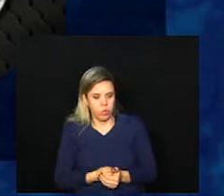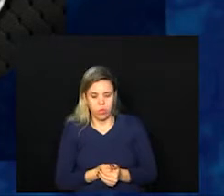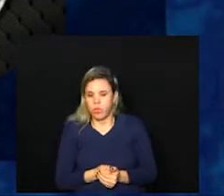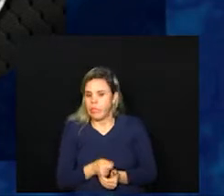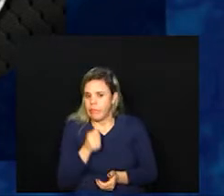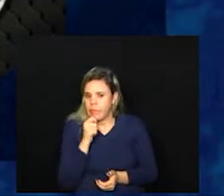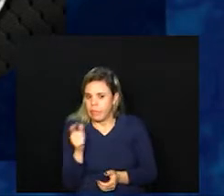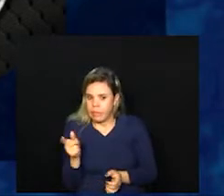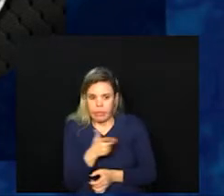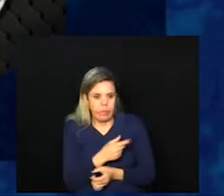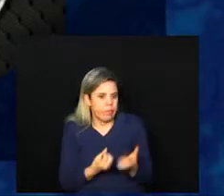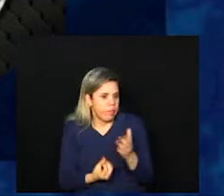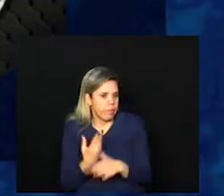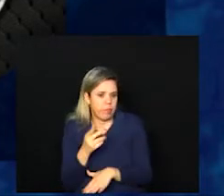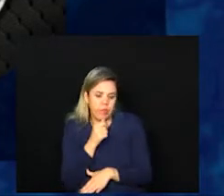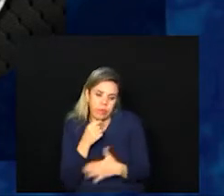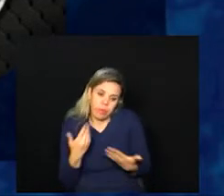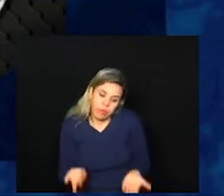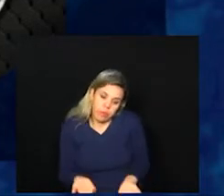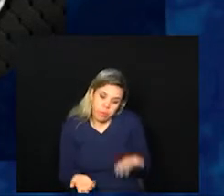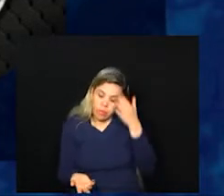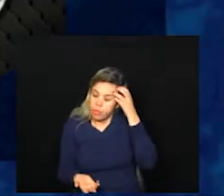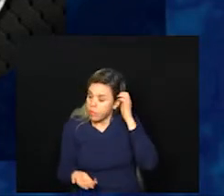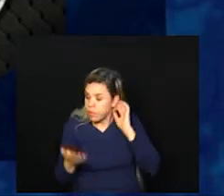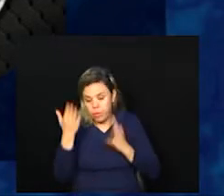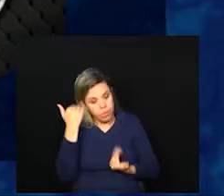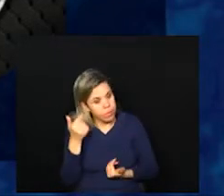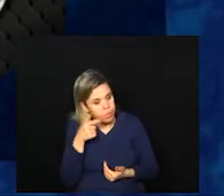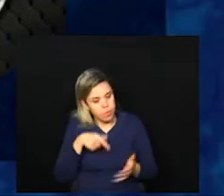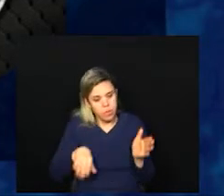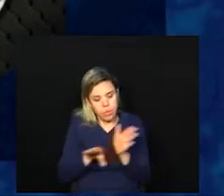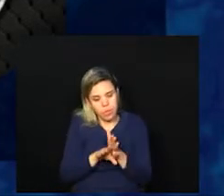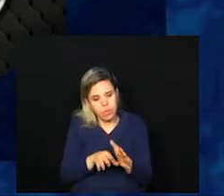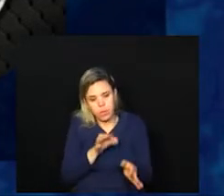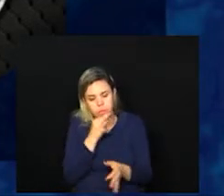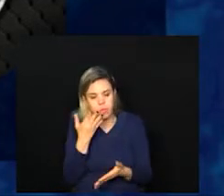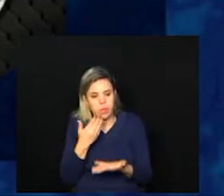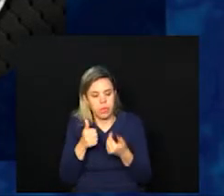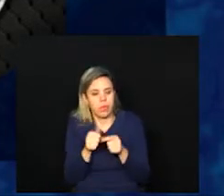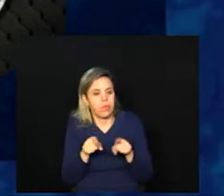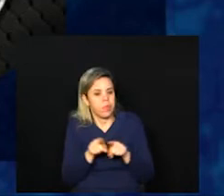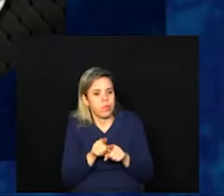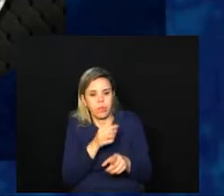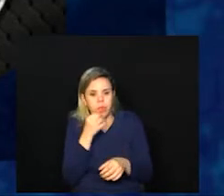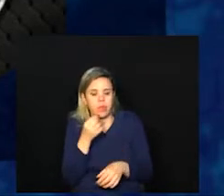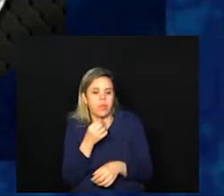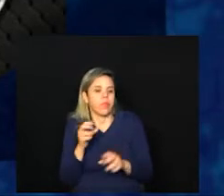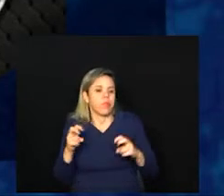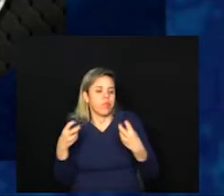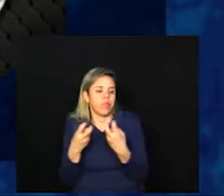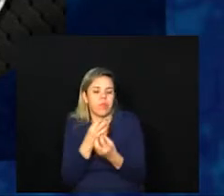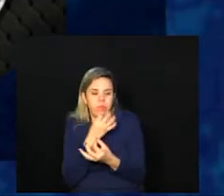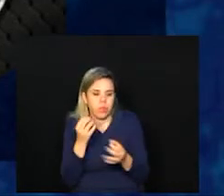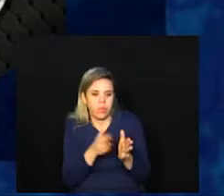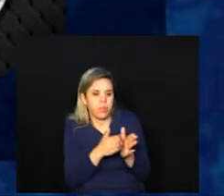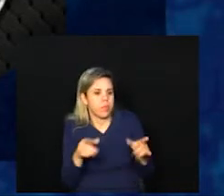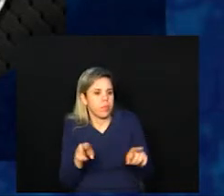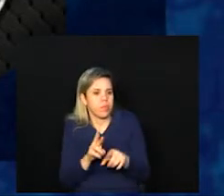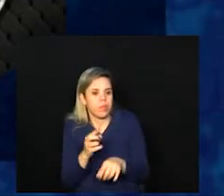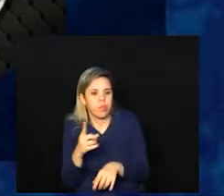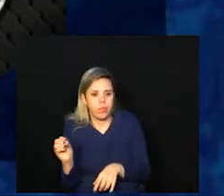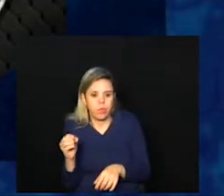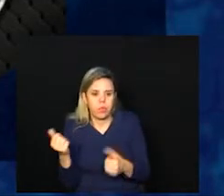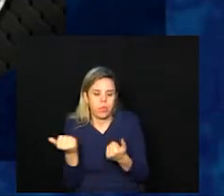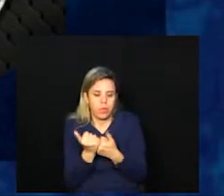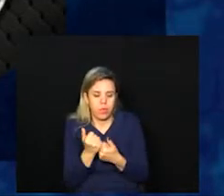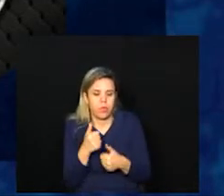ainda não tinha acontecido, então a Macaca vem embalada, Moisés em ótima fase, Rodrigão também deve compor